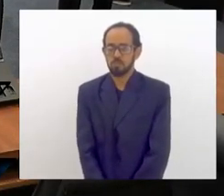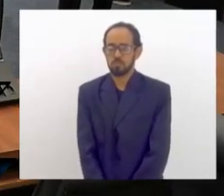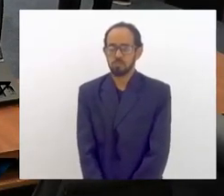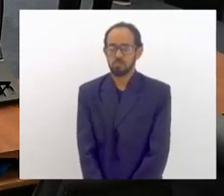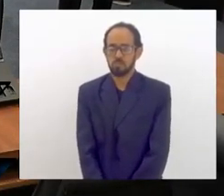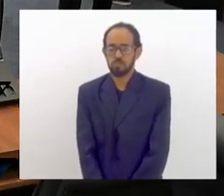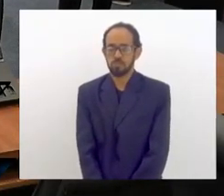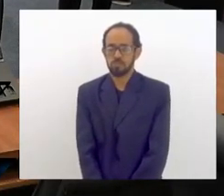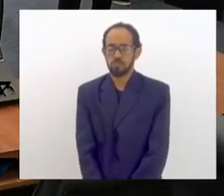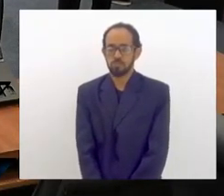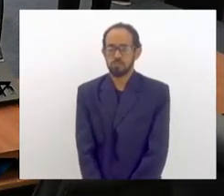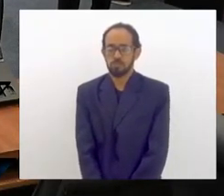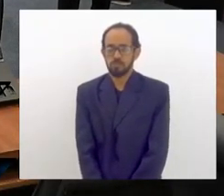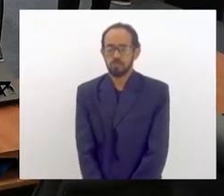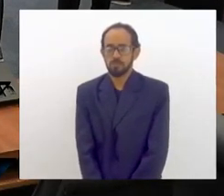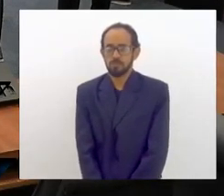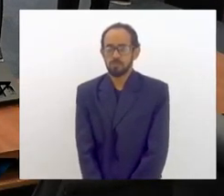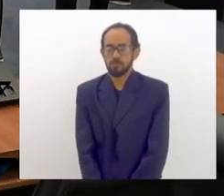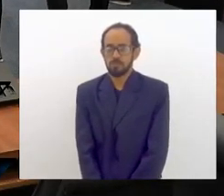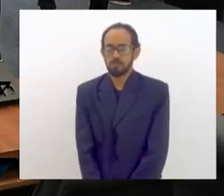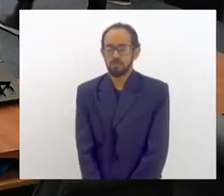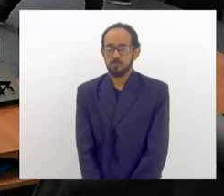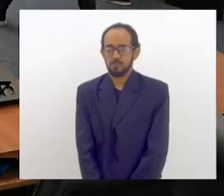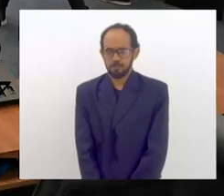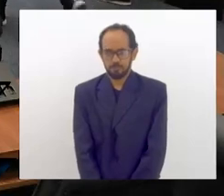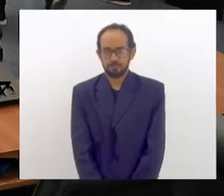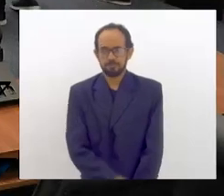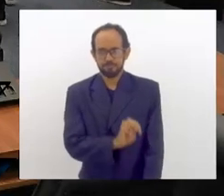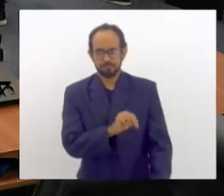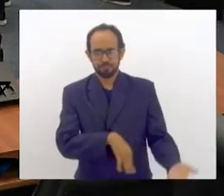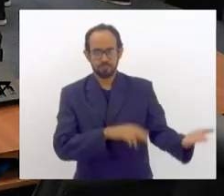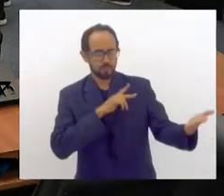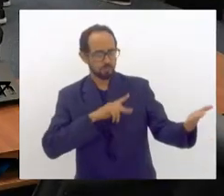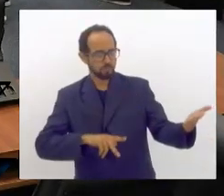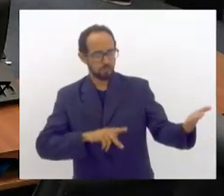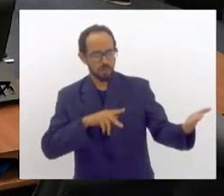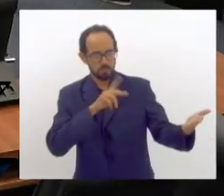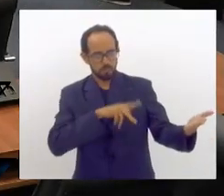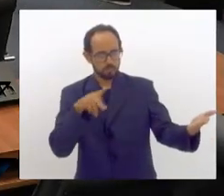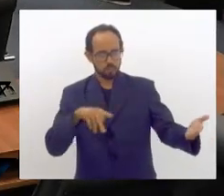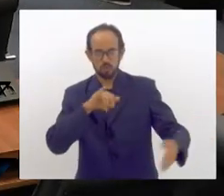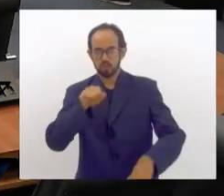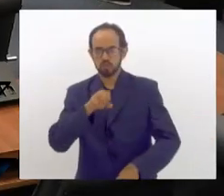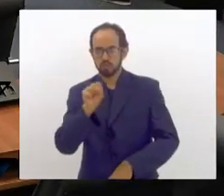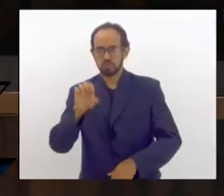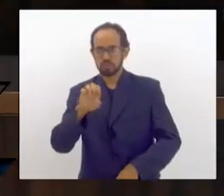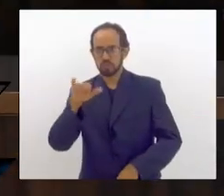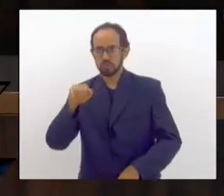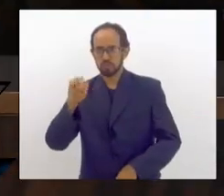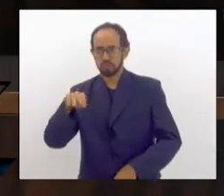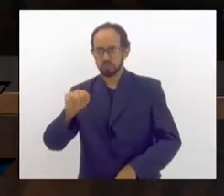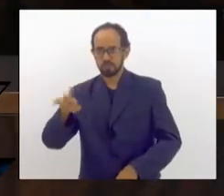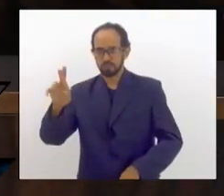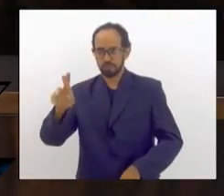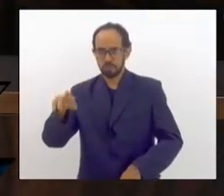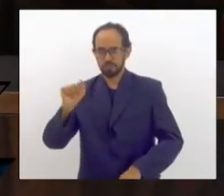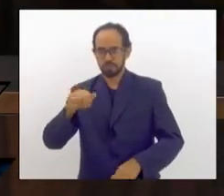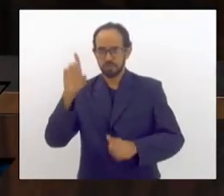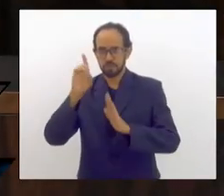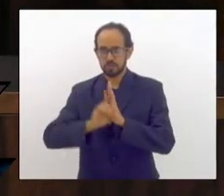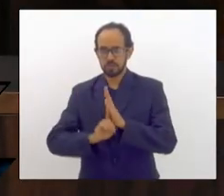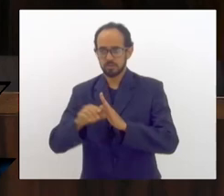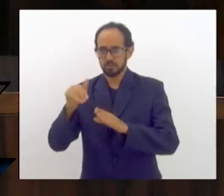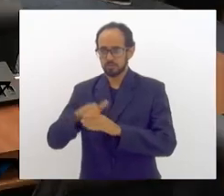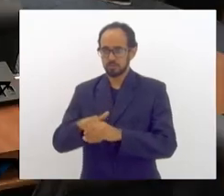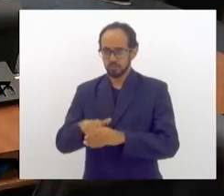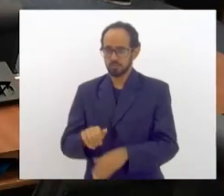Posso, presidenta? Pois não, professor Josimar, está escrito para declaração de voto.